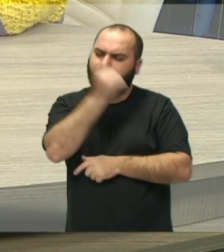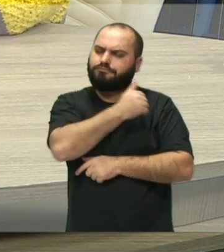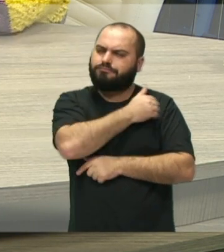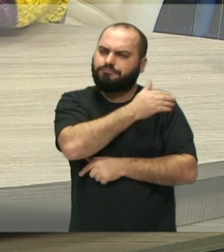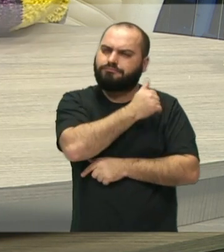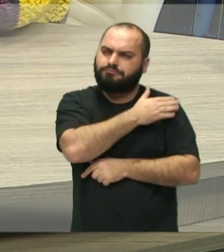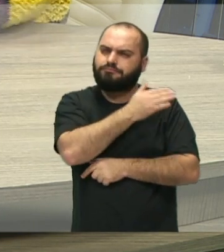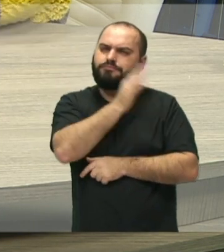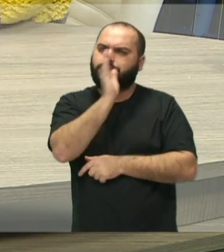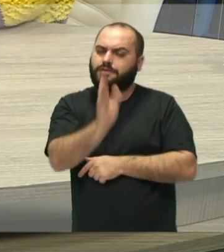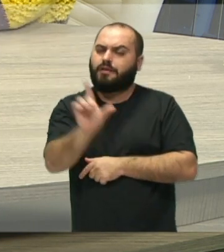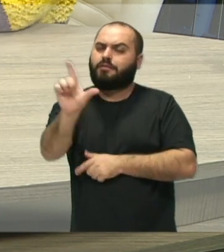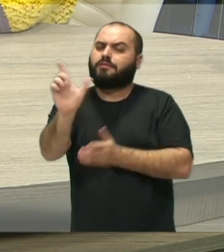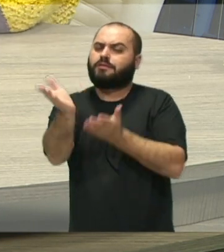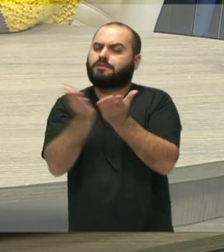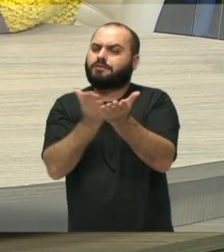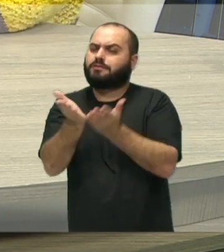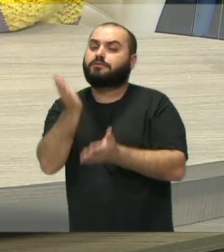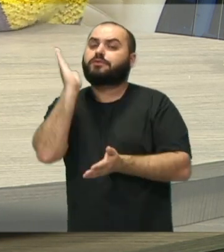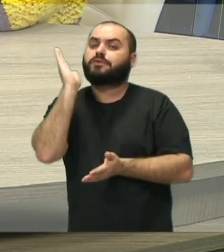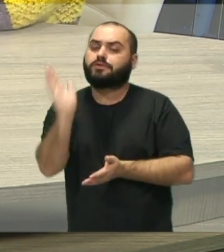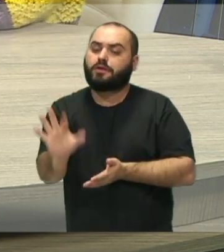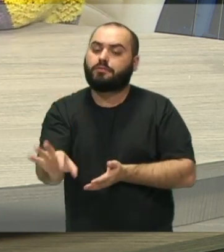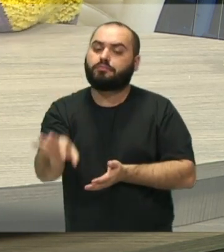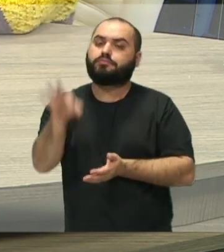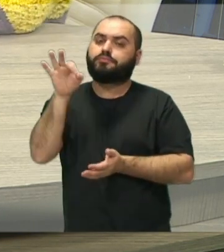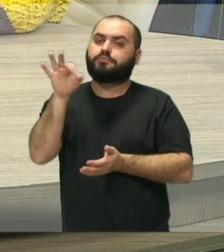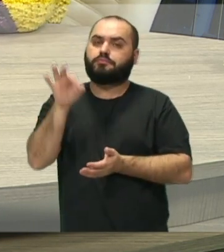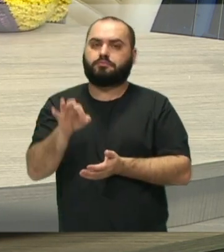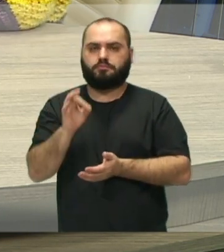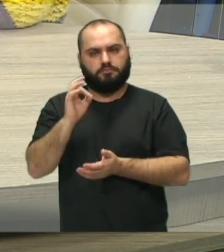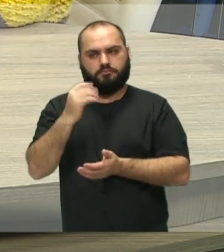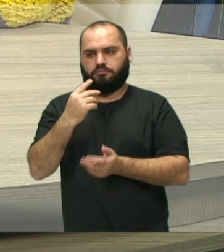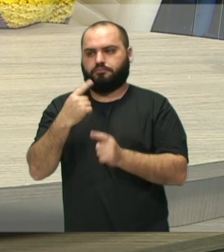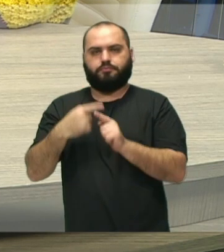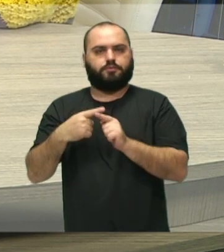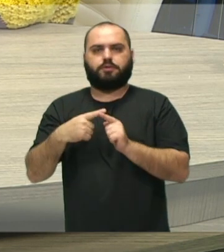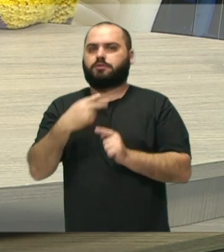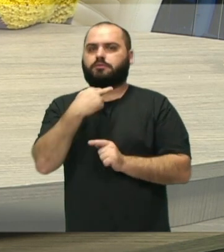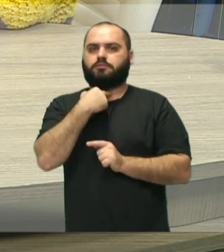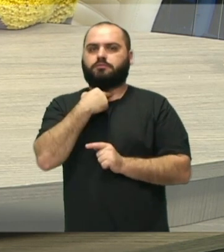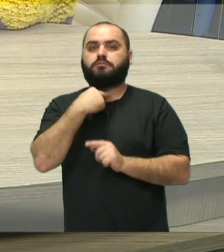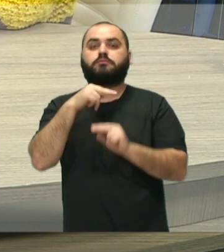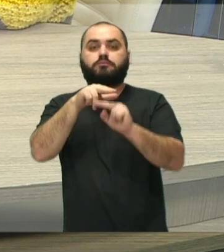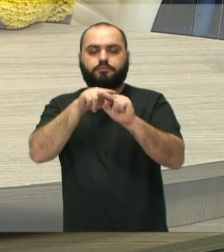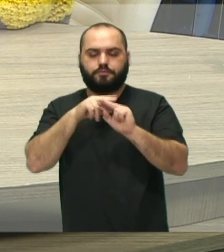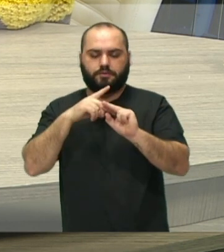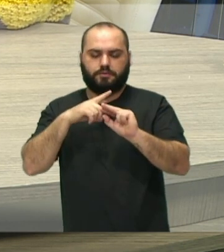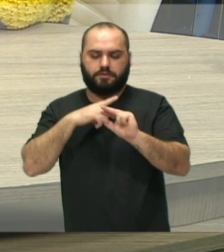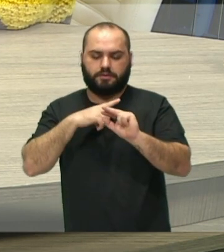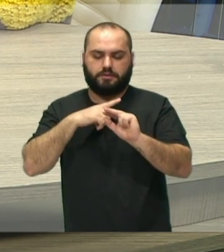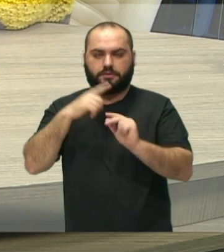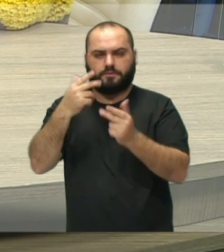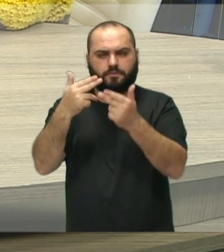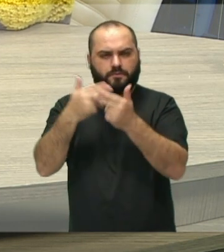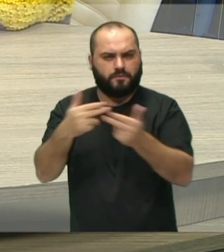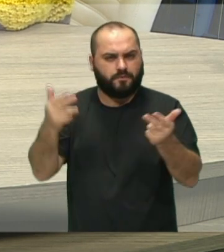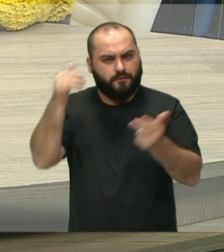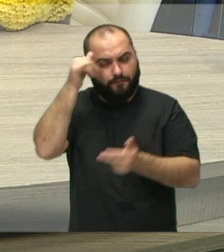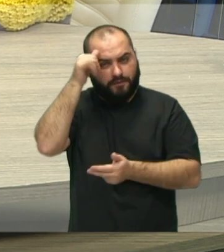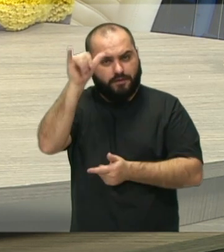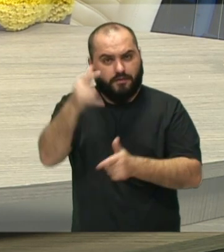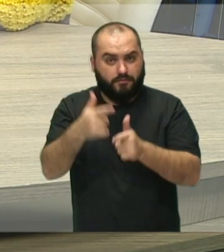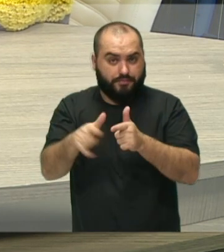de que toda licitação é de cartas marcadas, o que não deveria ser, exatamente para isso que existe, para coibir esse tipo de coisa que existe o